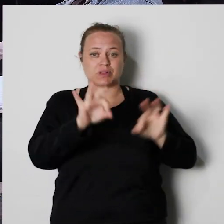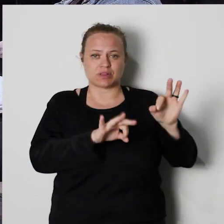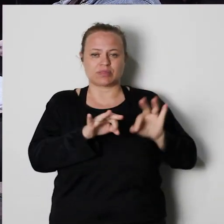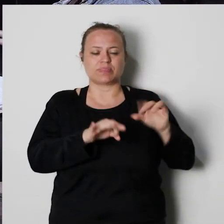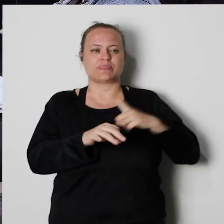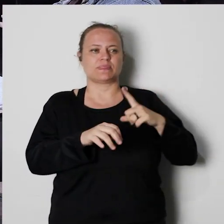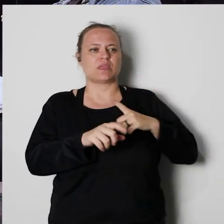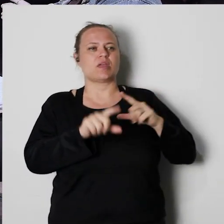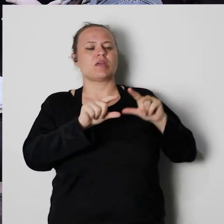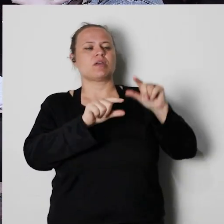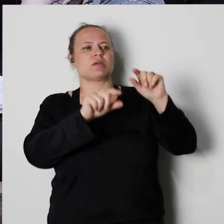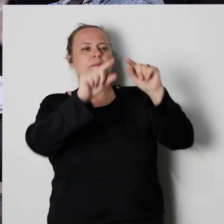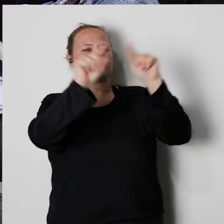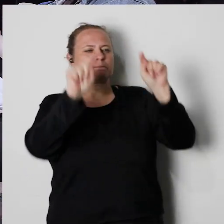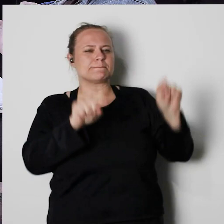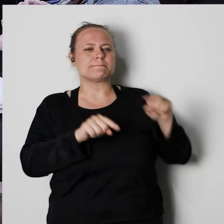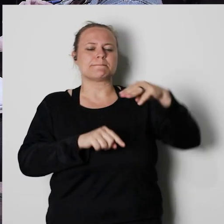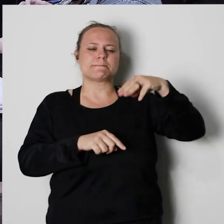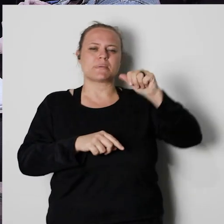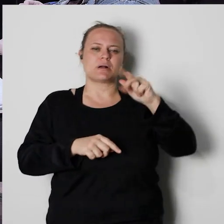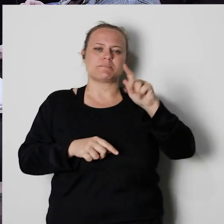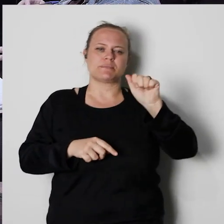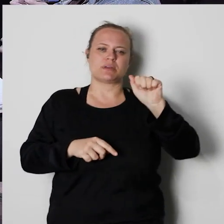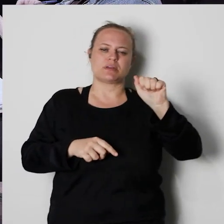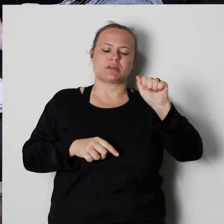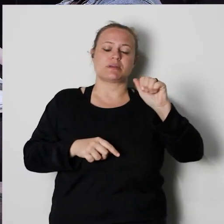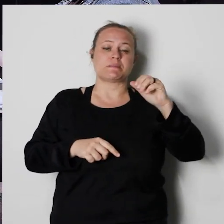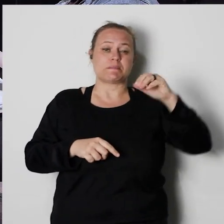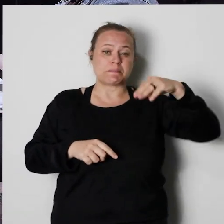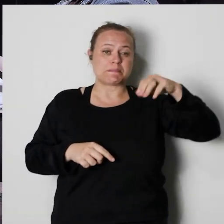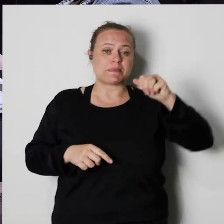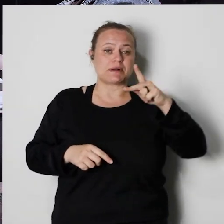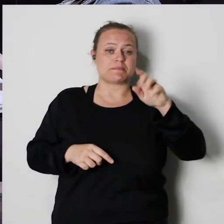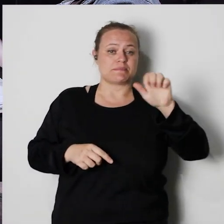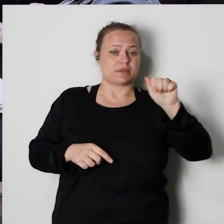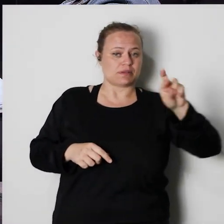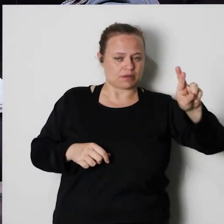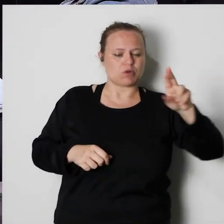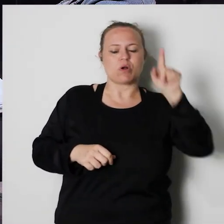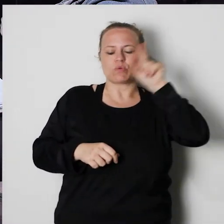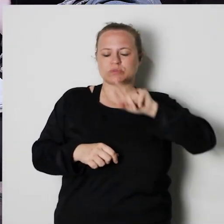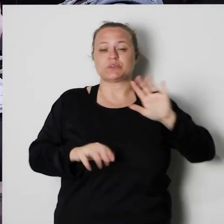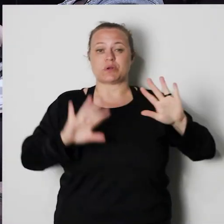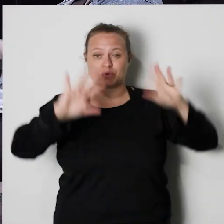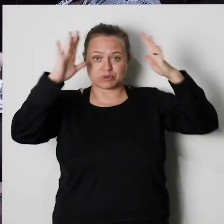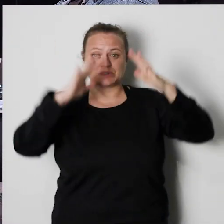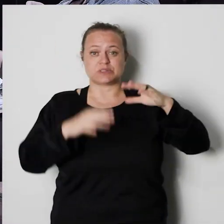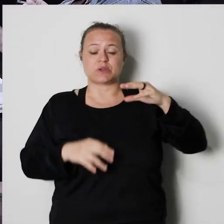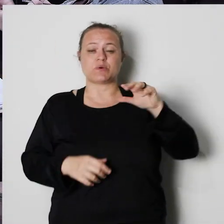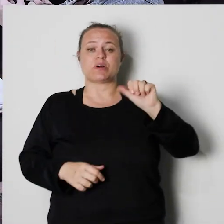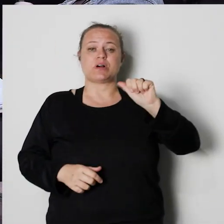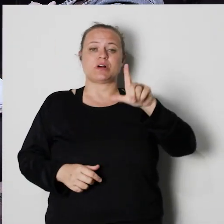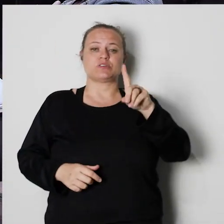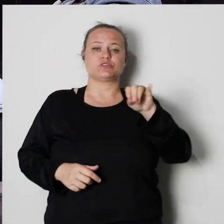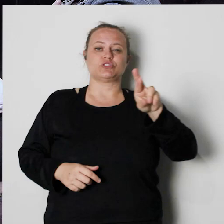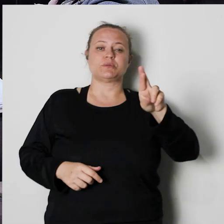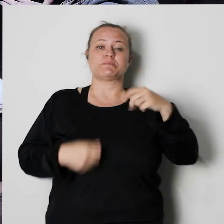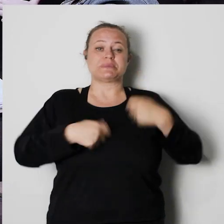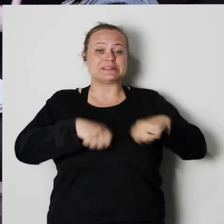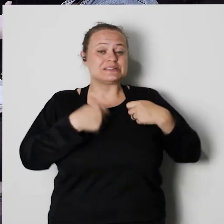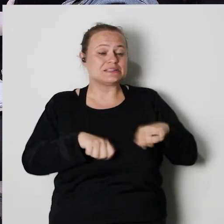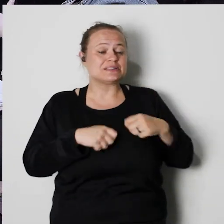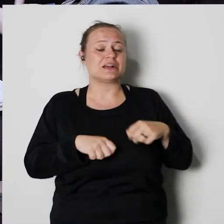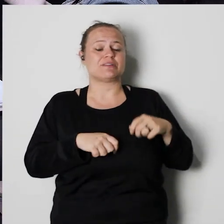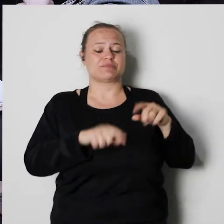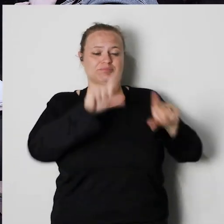Estado, o setor até consegue se organizar para trazer um mapeamento, né? O setor ou às vezes o município. Isso aconteceu